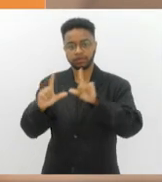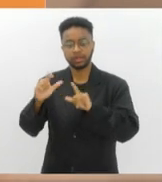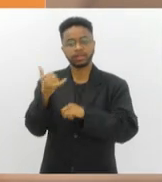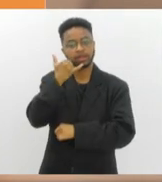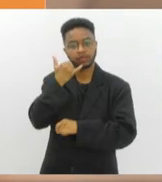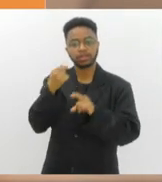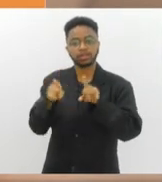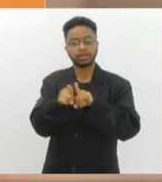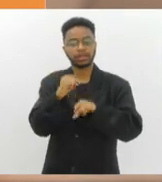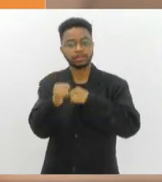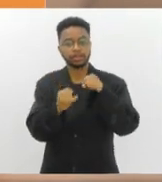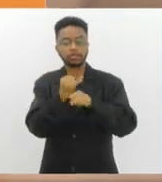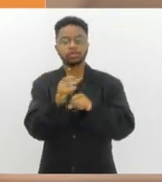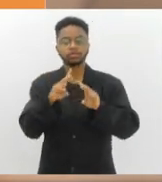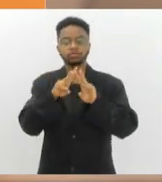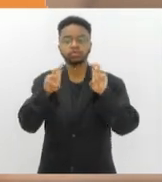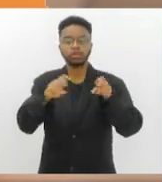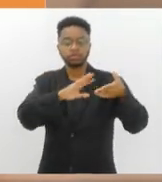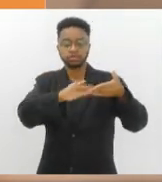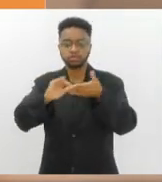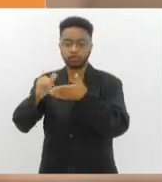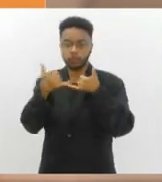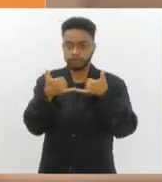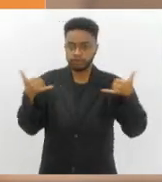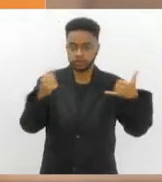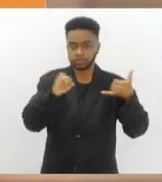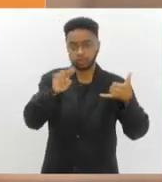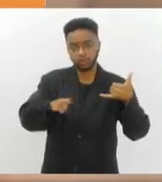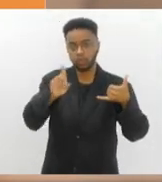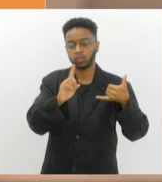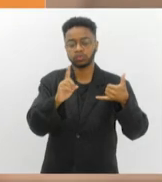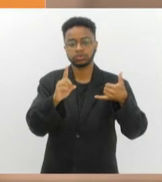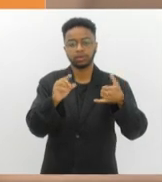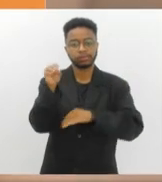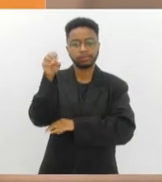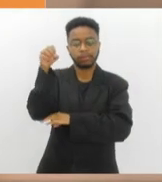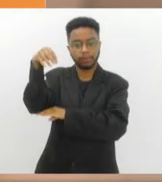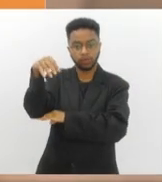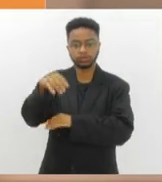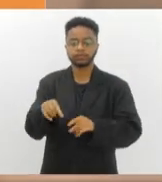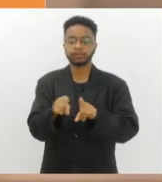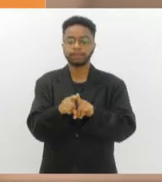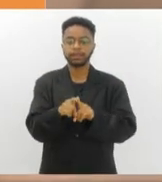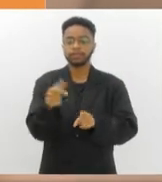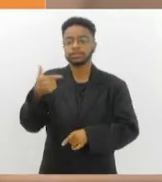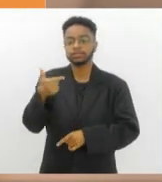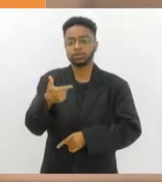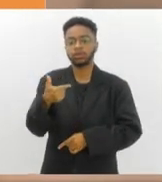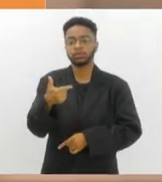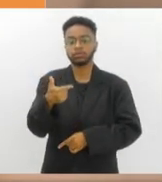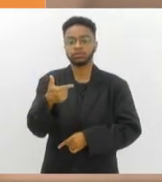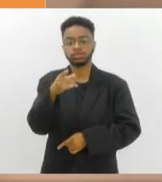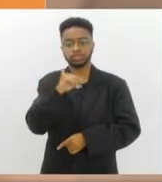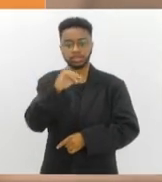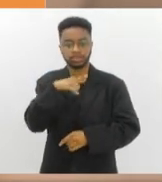sobre o alinhamento e a retirada das fiações não utilizadas nos postes. Passa pelo segundo dia para o recebimento